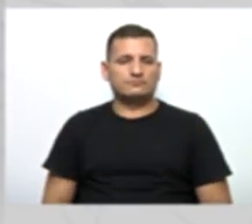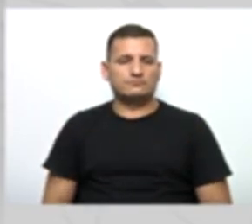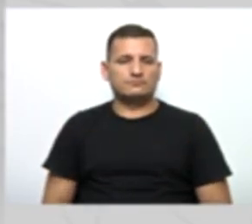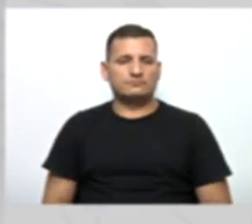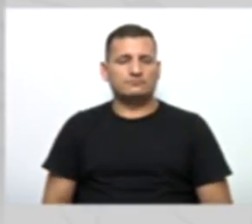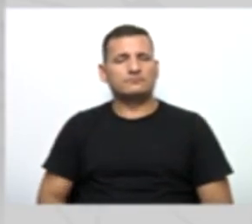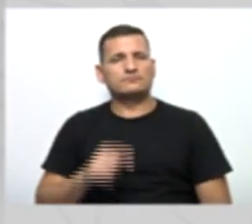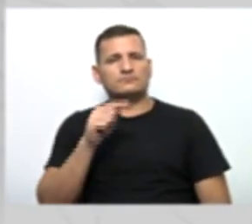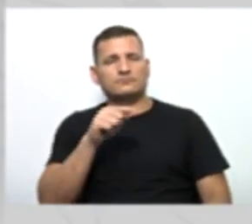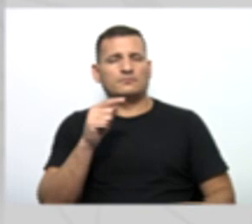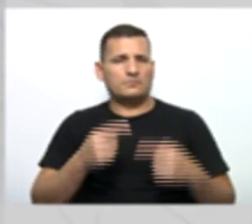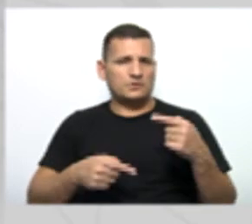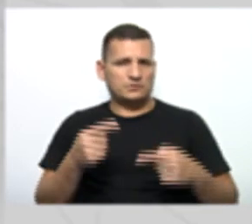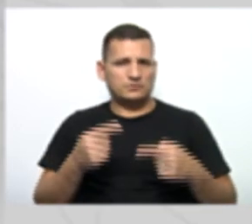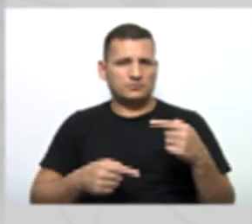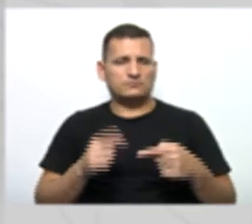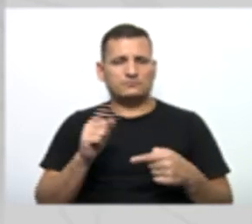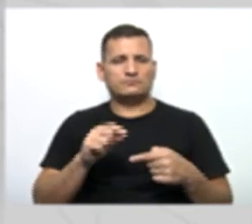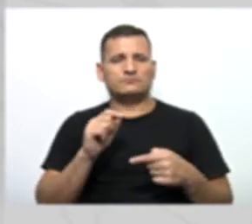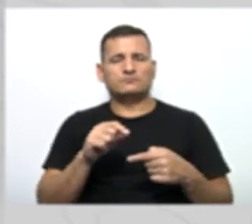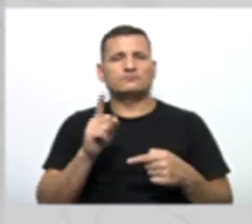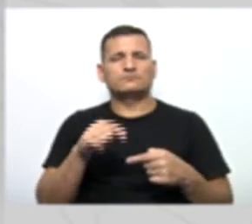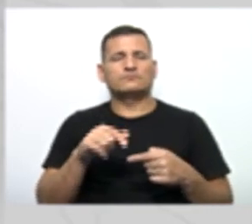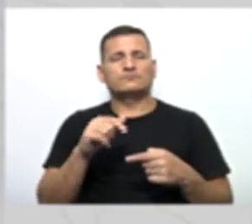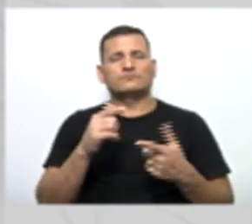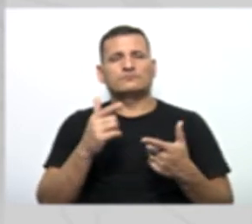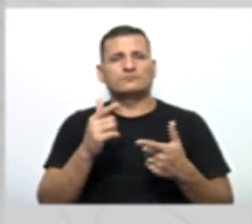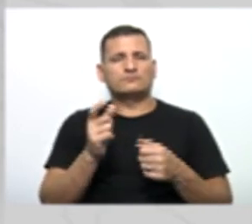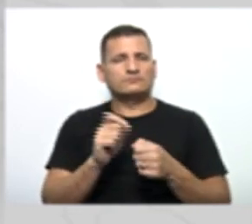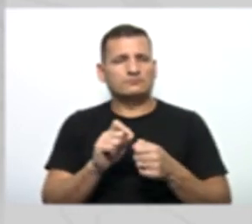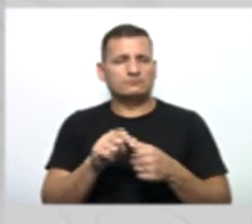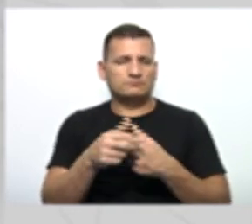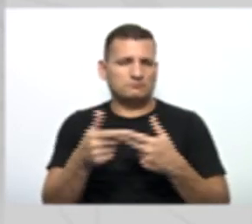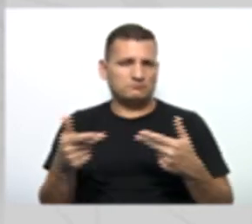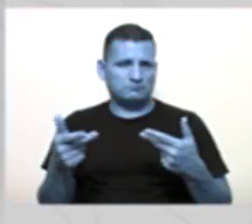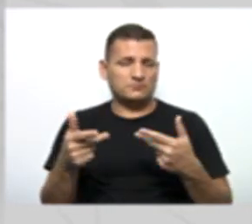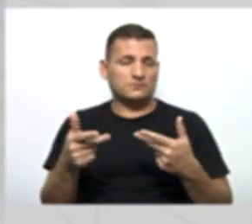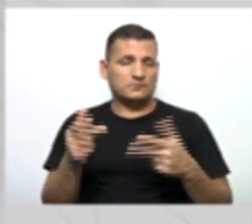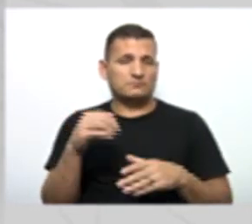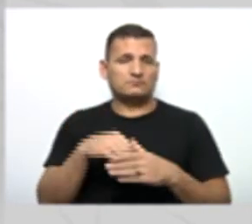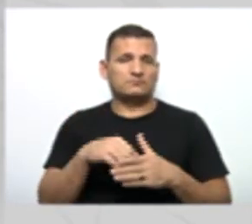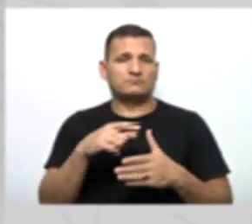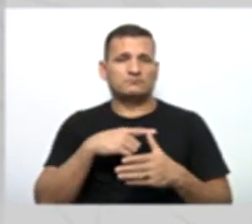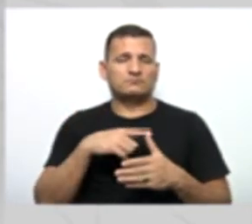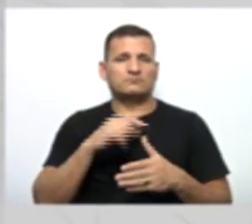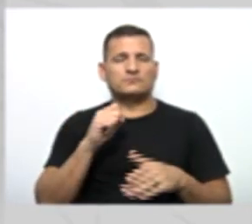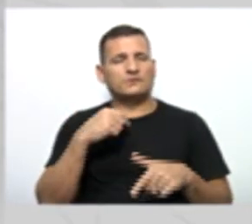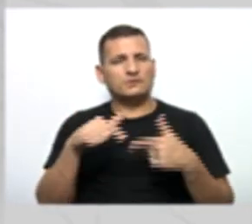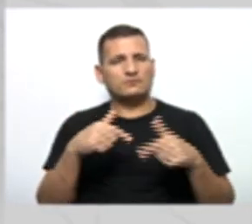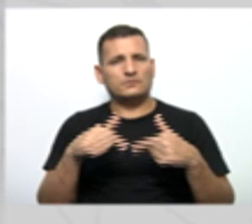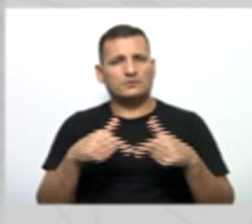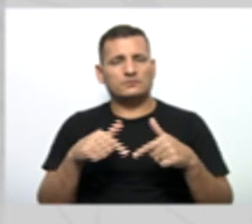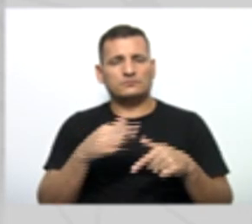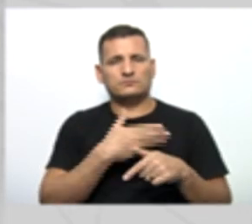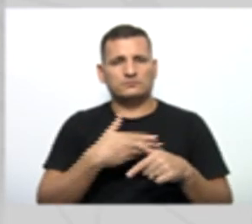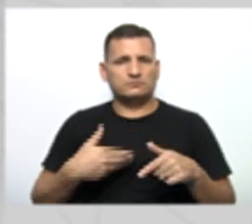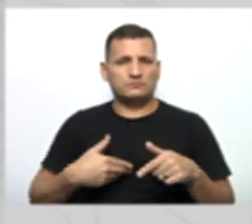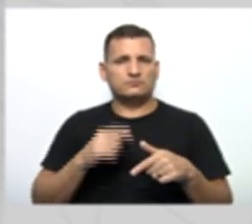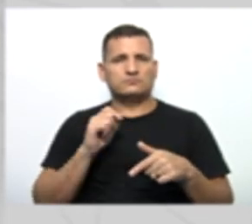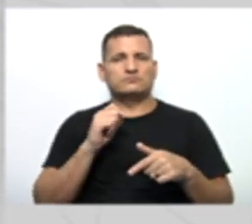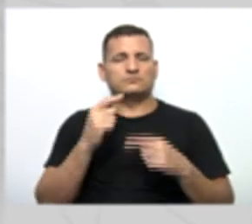Essas políticas públicas, elas são um conjunto de ações e atividades são desenvolvidas pelo governo para atingir um fim social. Como